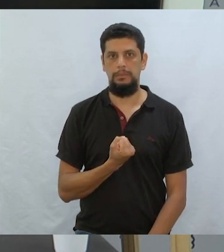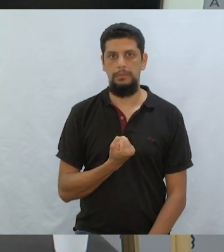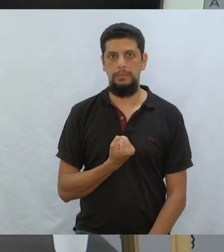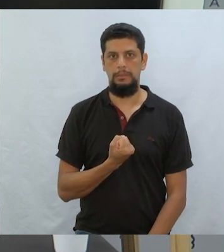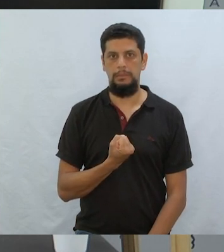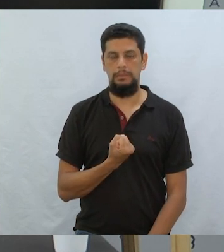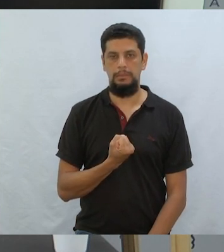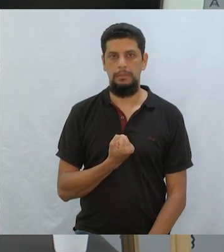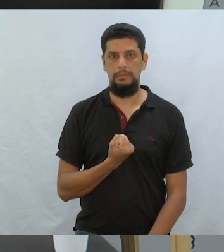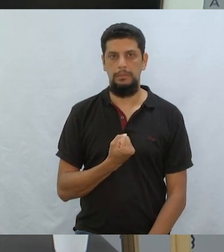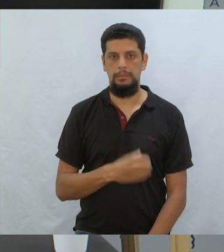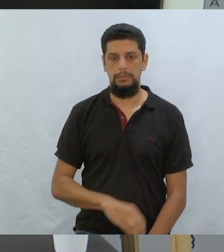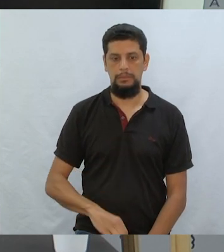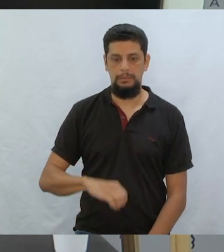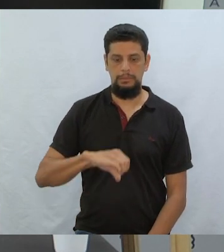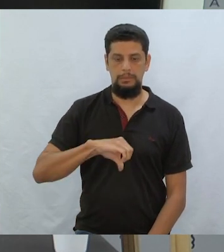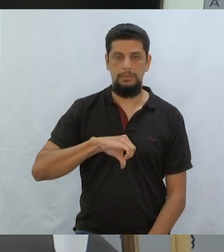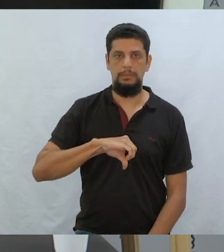oito,